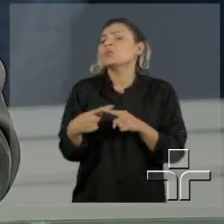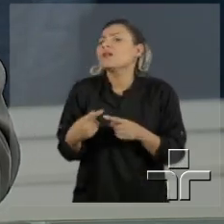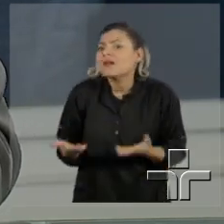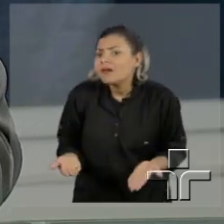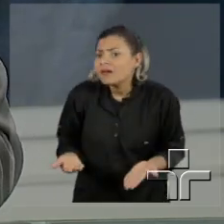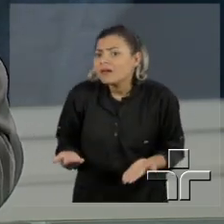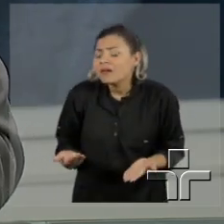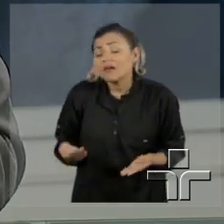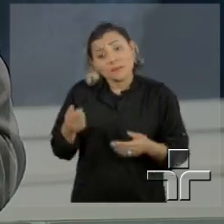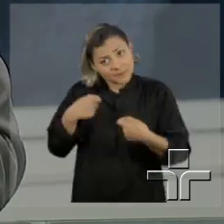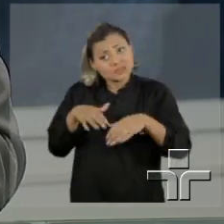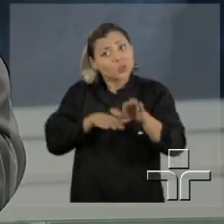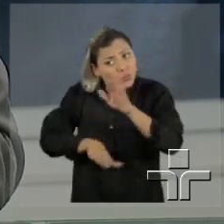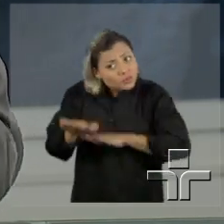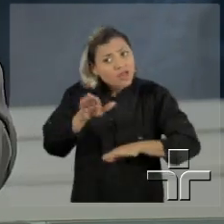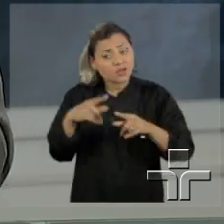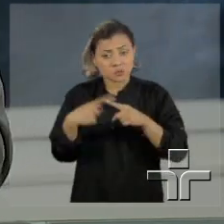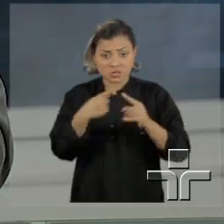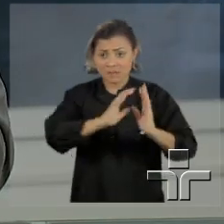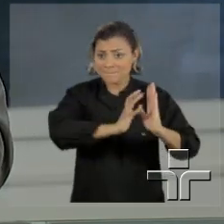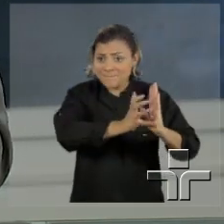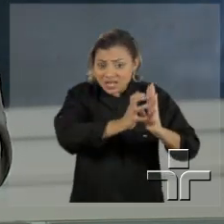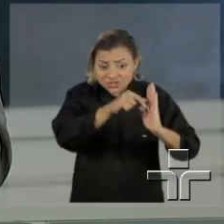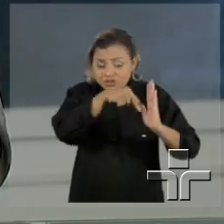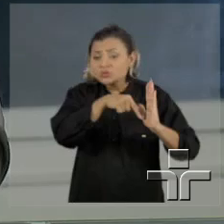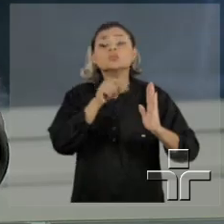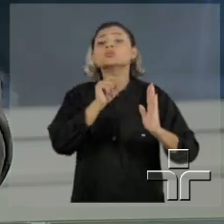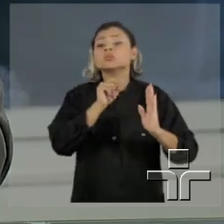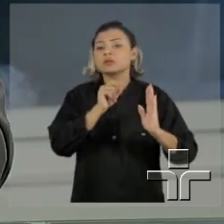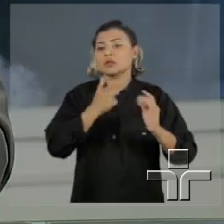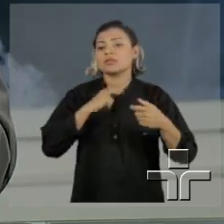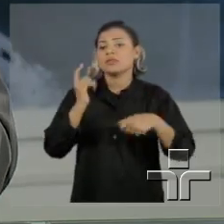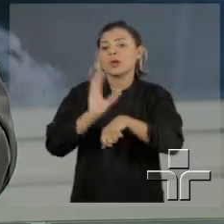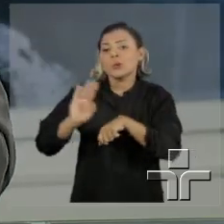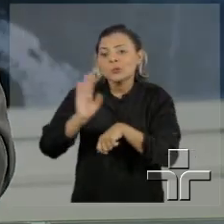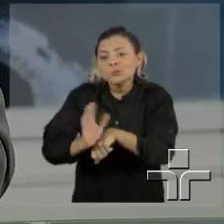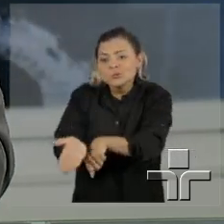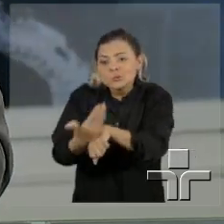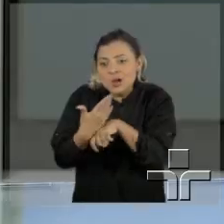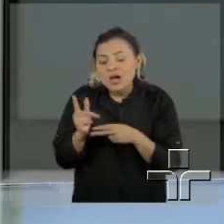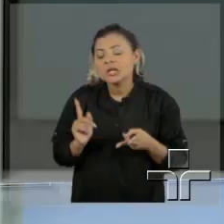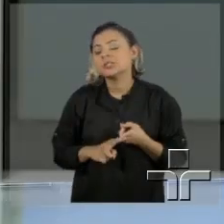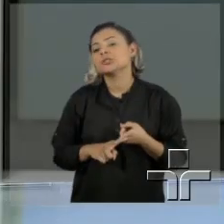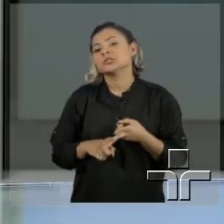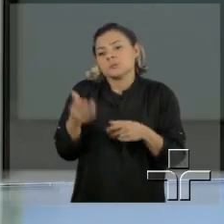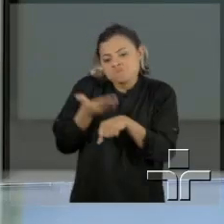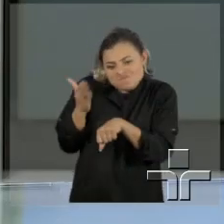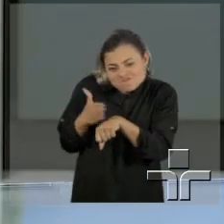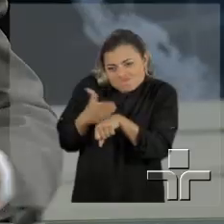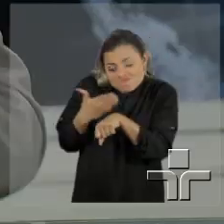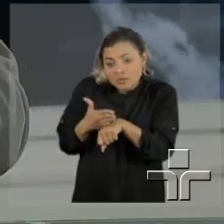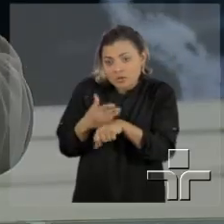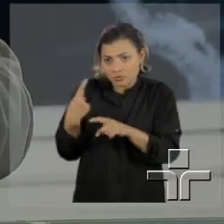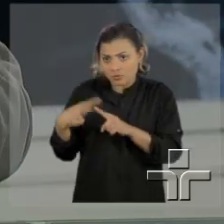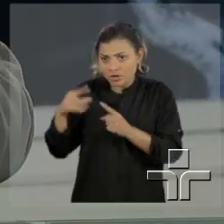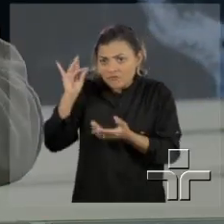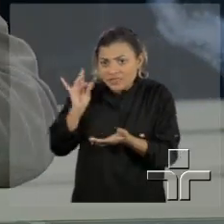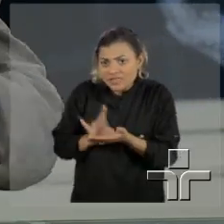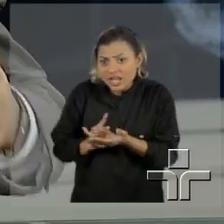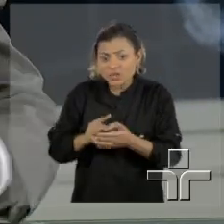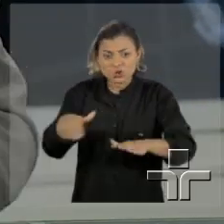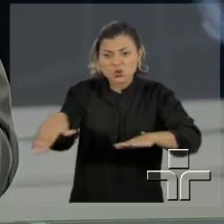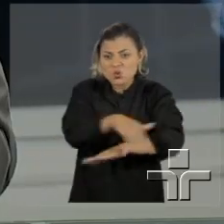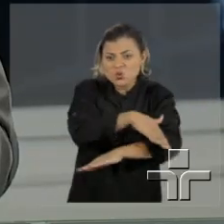cuidado, porque dentro do partido político você passa por cursos, você tem uma formação, porque muitas vezes o anseio das